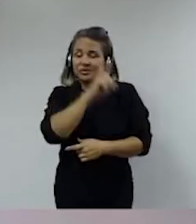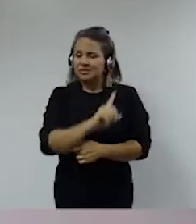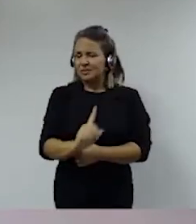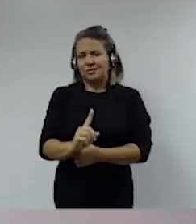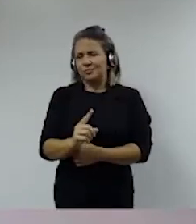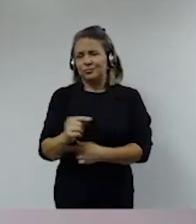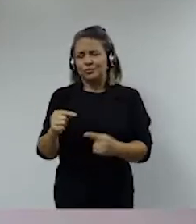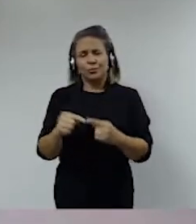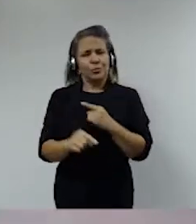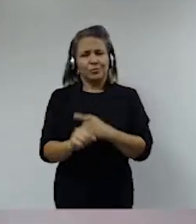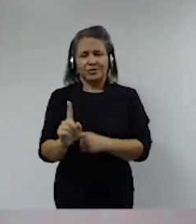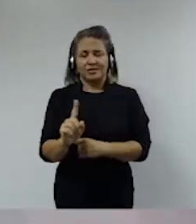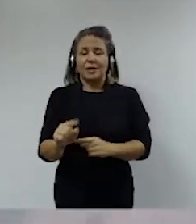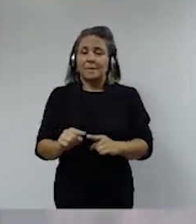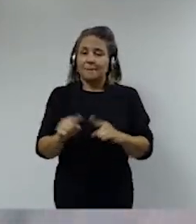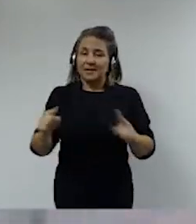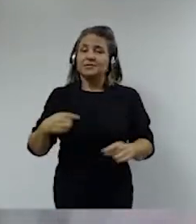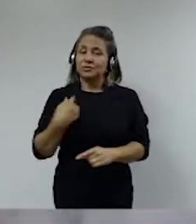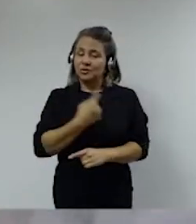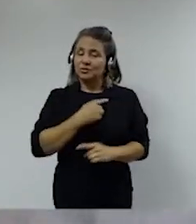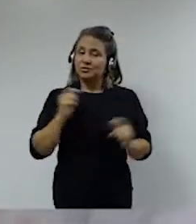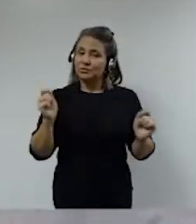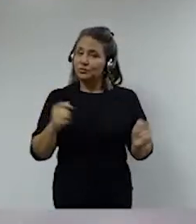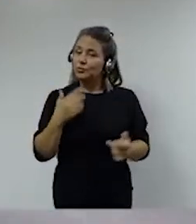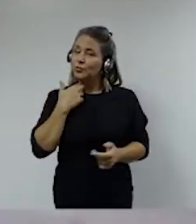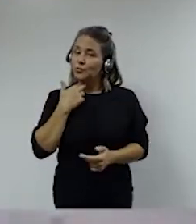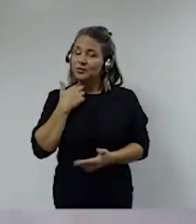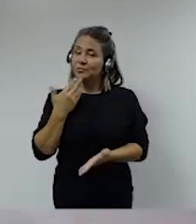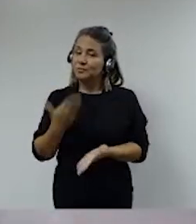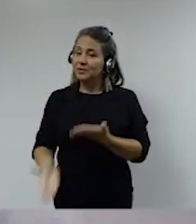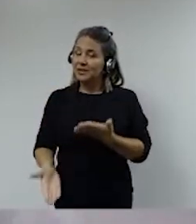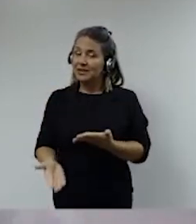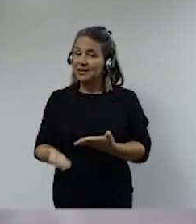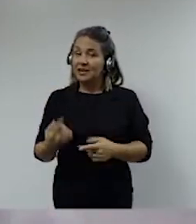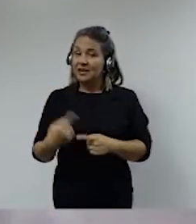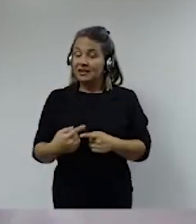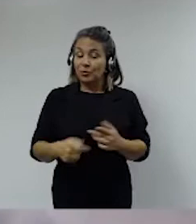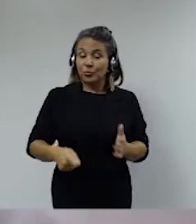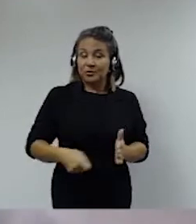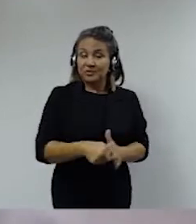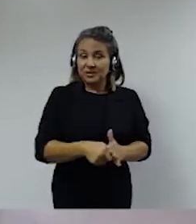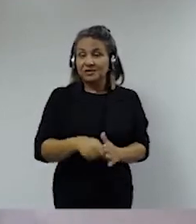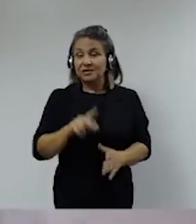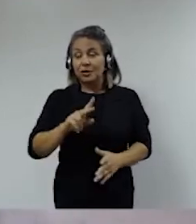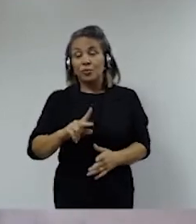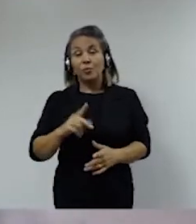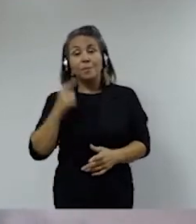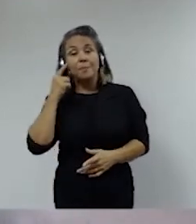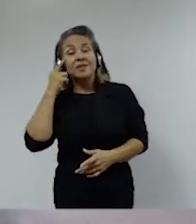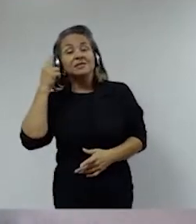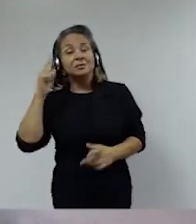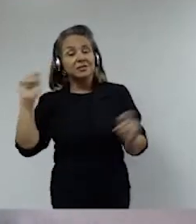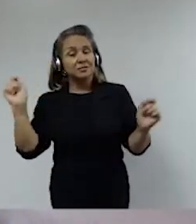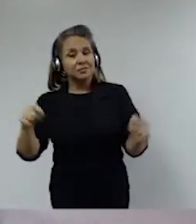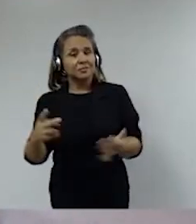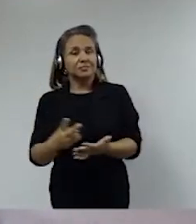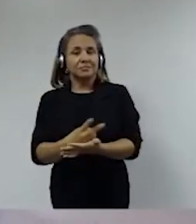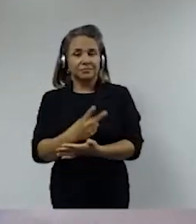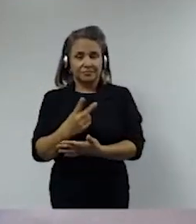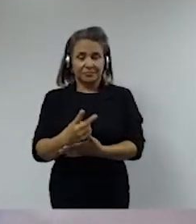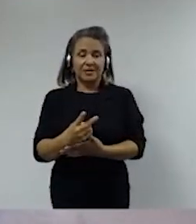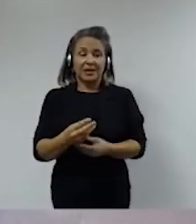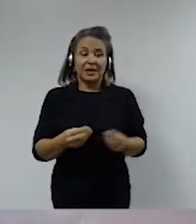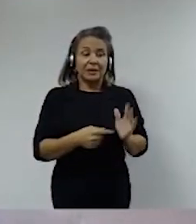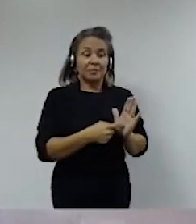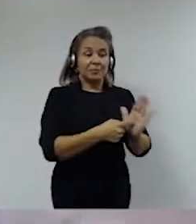nenhum sentido, né? Mas nós não podemos perder de vista que o processo é uma hipótese. É uma hipótese de trabalho que é colocada para o